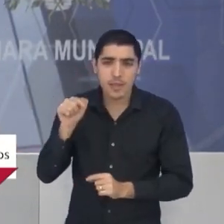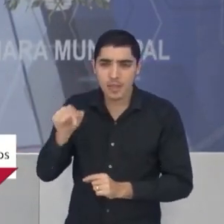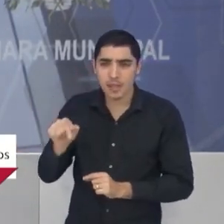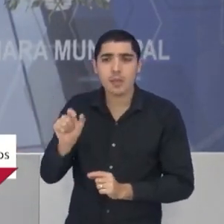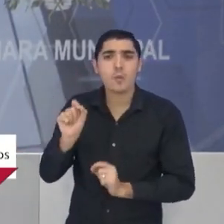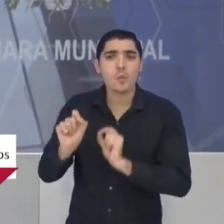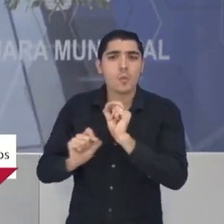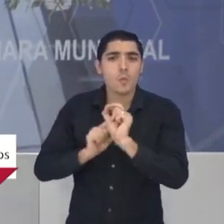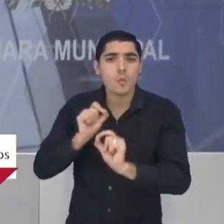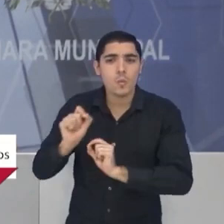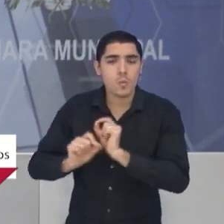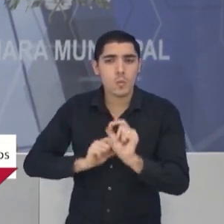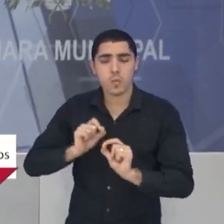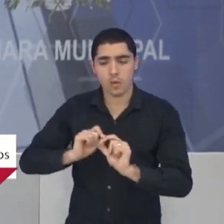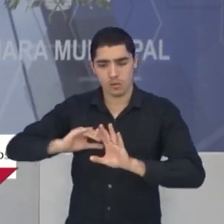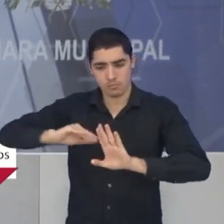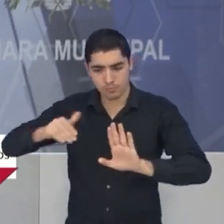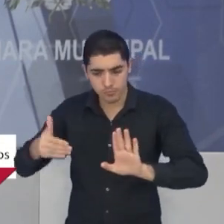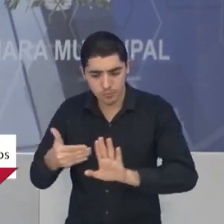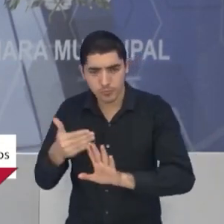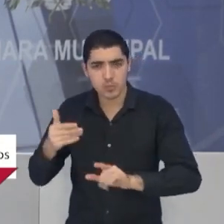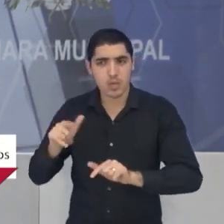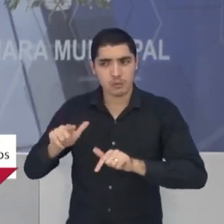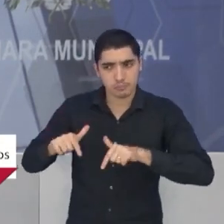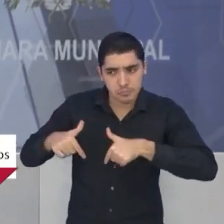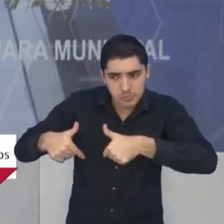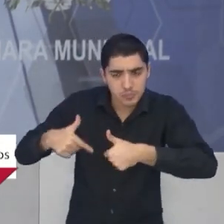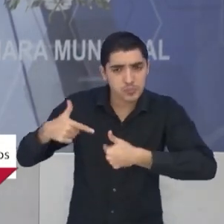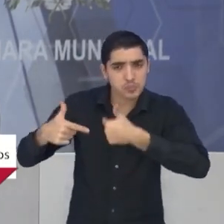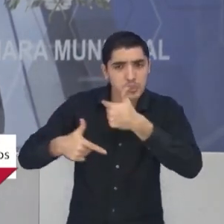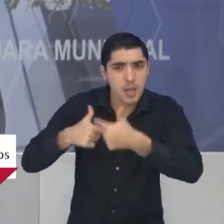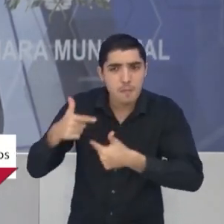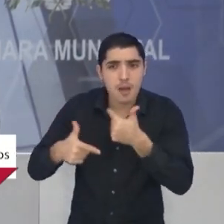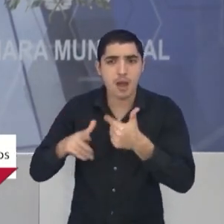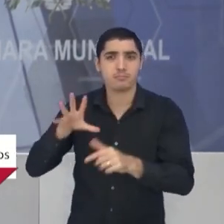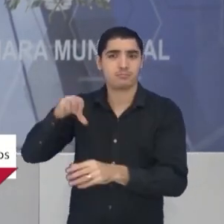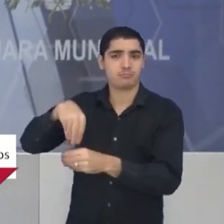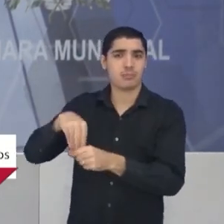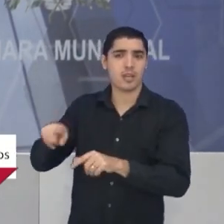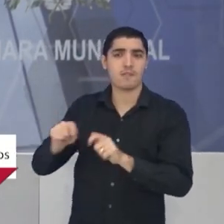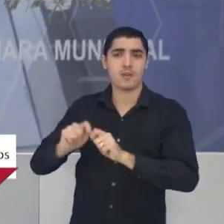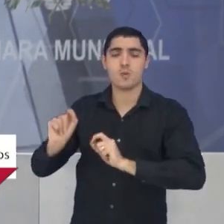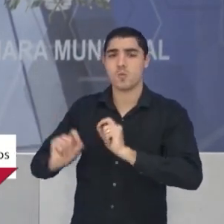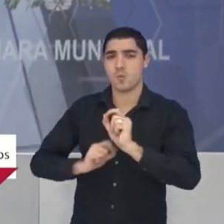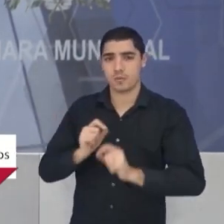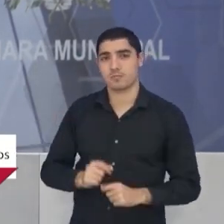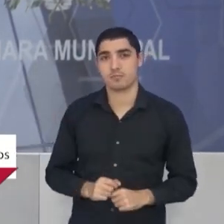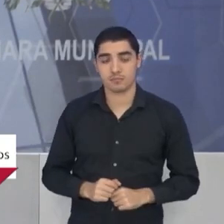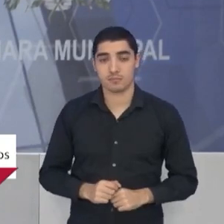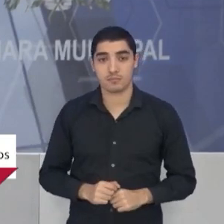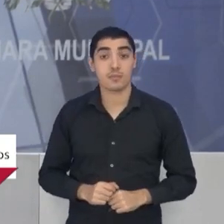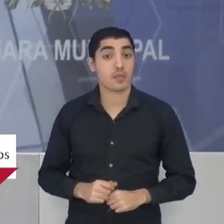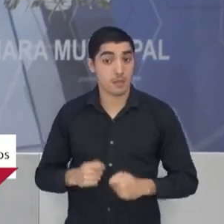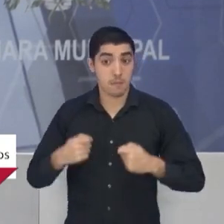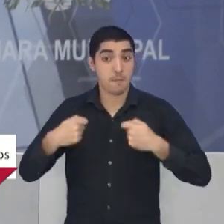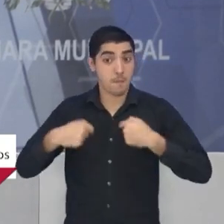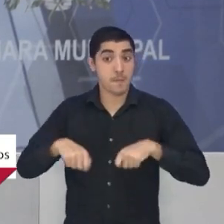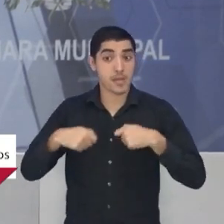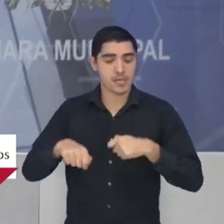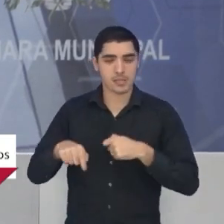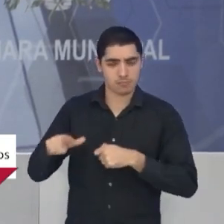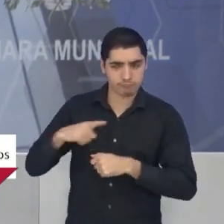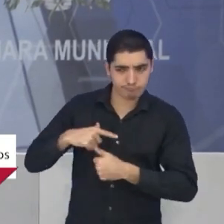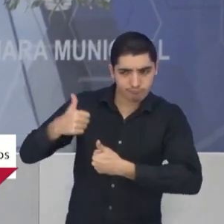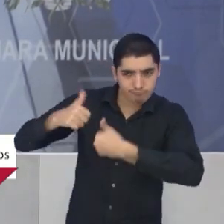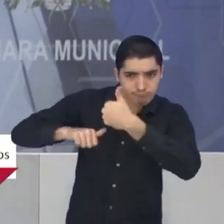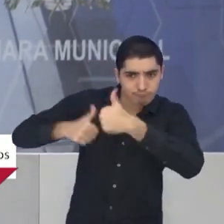dessa entidade na execução das atividades que lhe são afetas precisa levantar o retrospecto